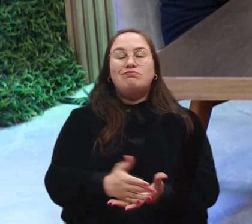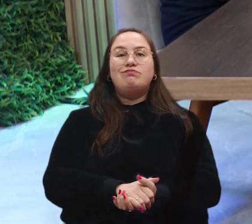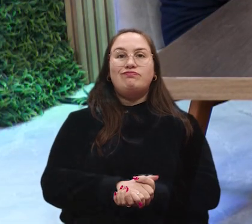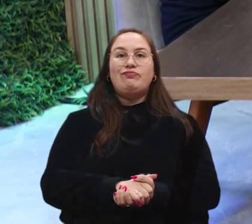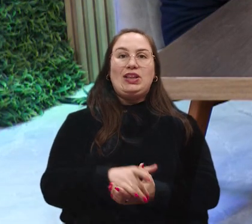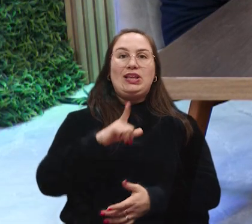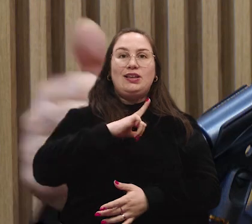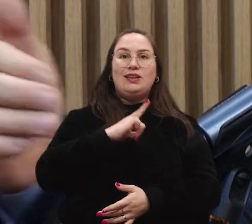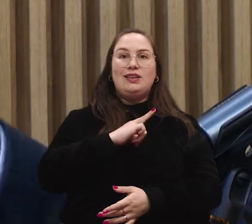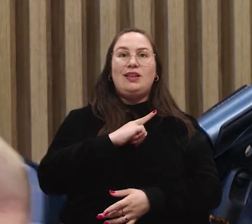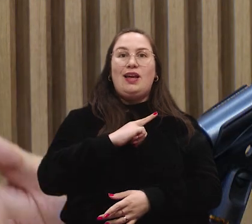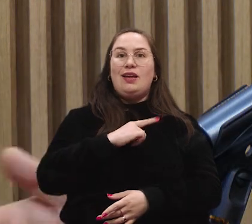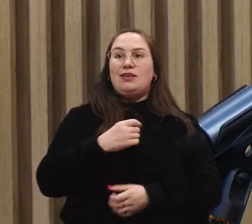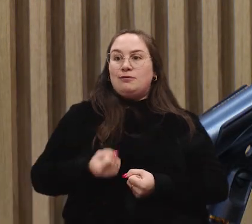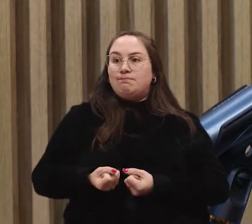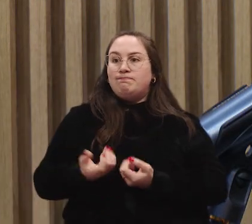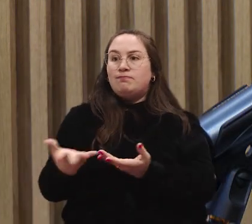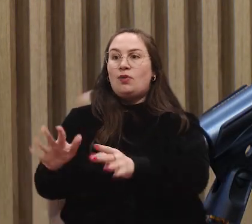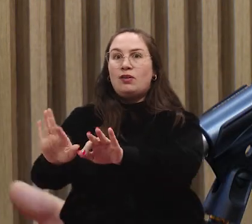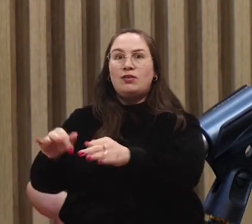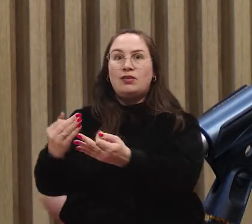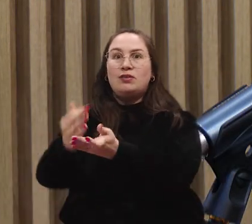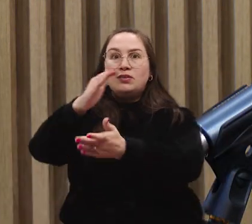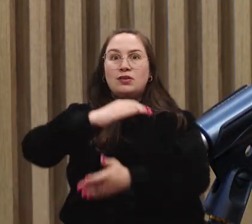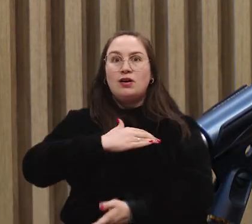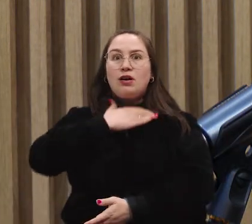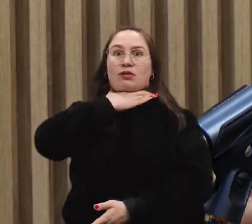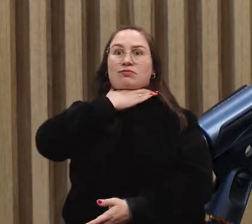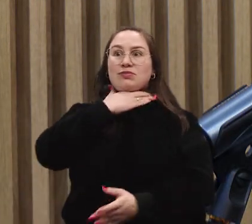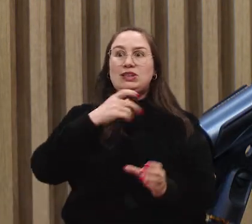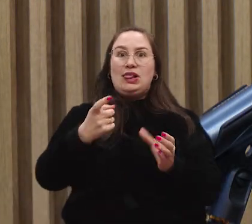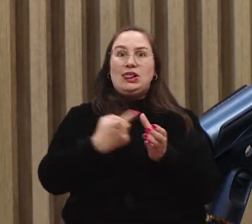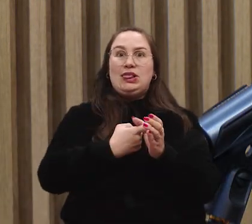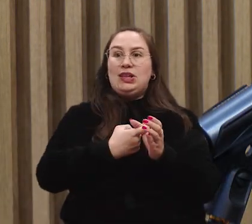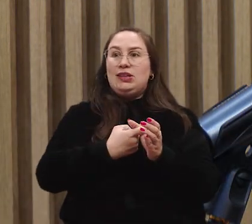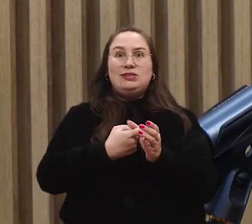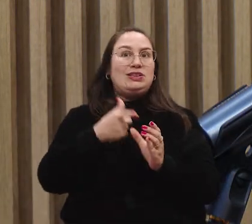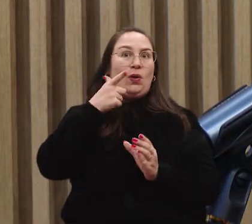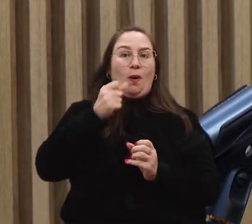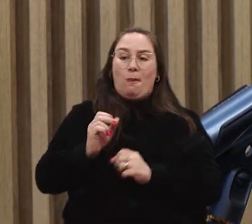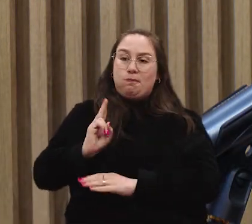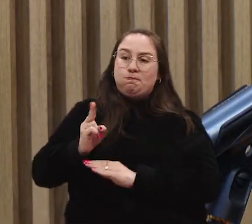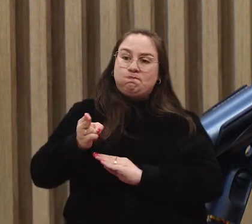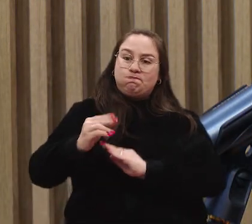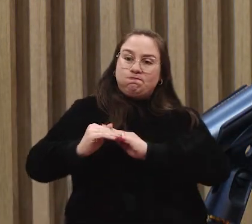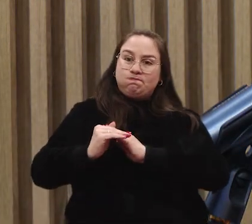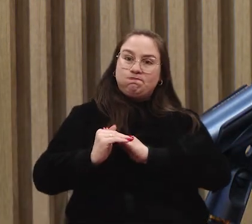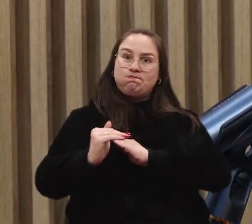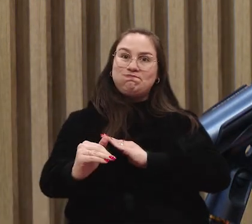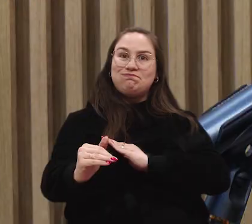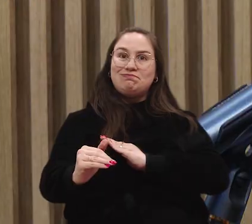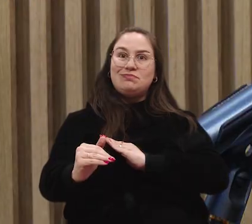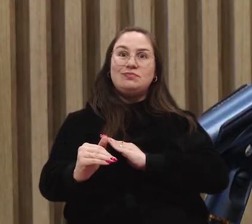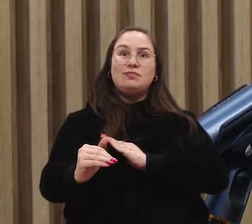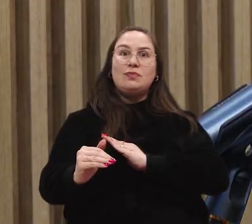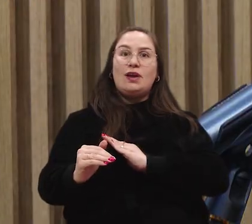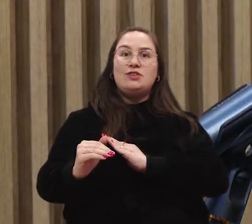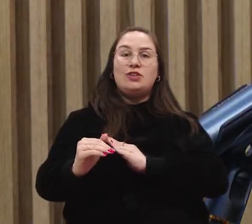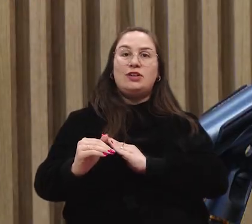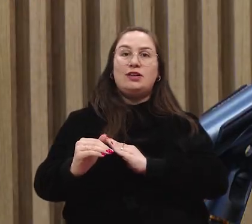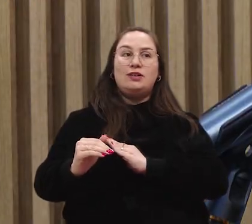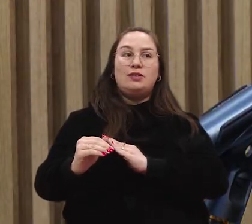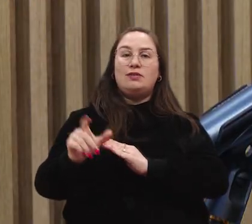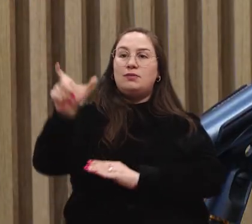daí tu tem uma condição boa para oferecer para tua família, tu se endivida, não consegue mais manter aquele nível, tá tudo cheio de dívida, a